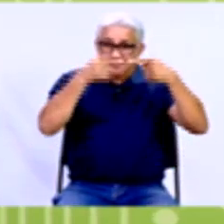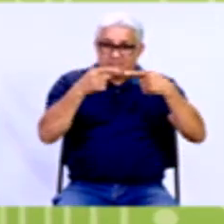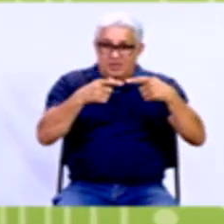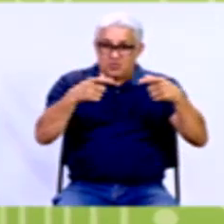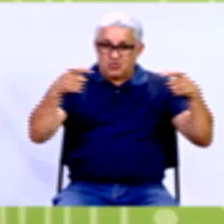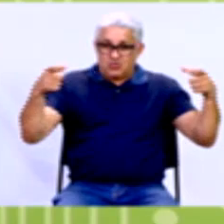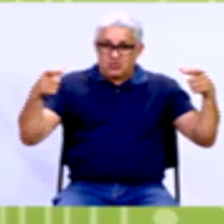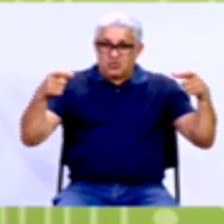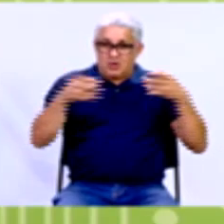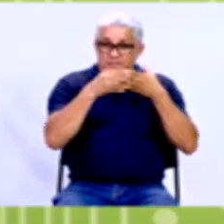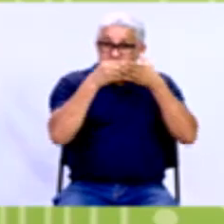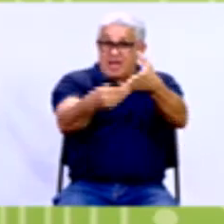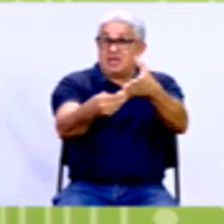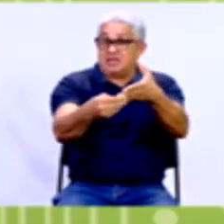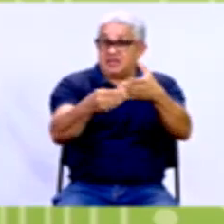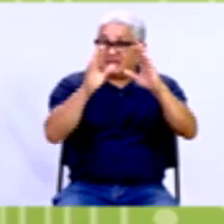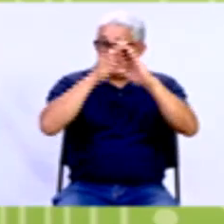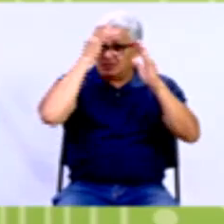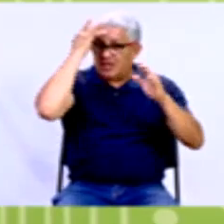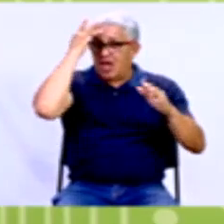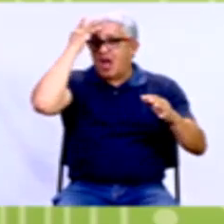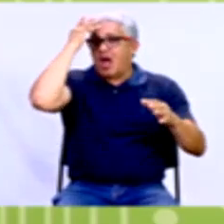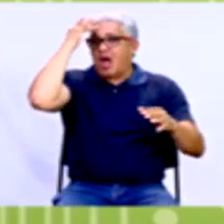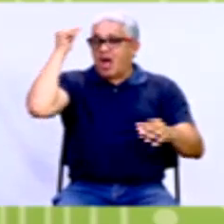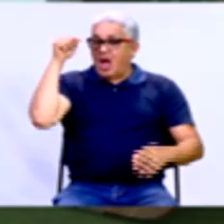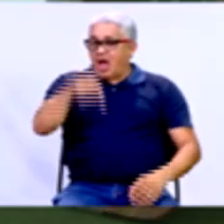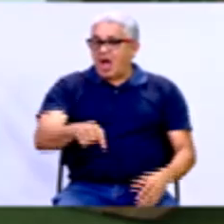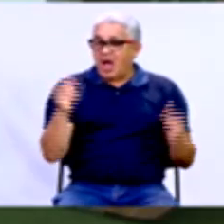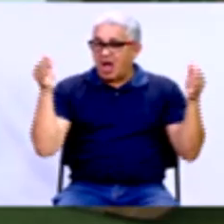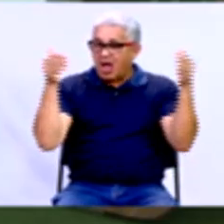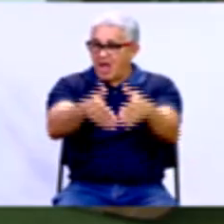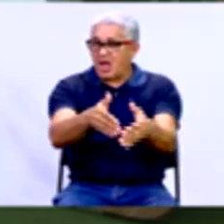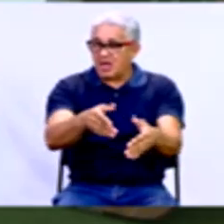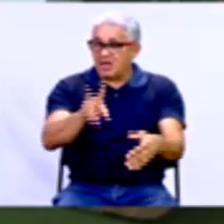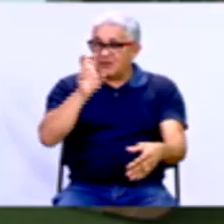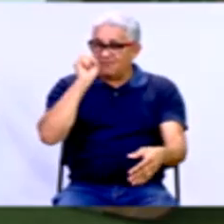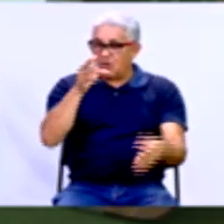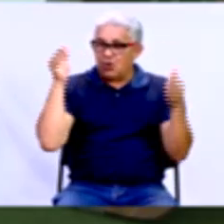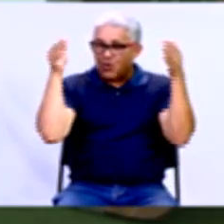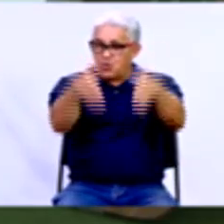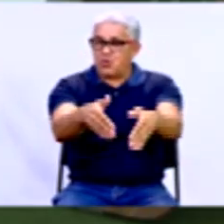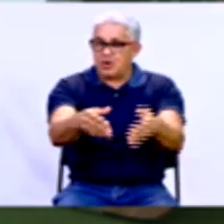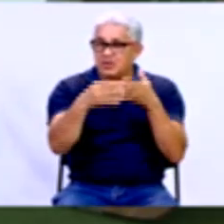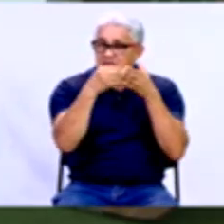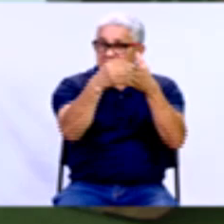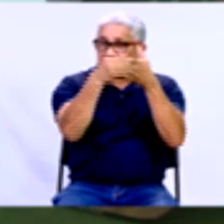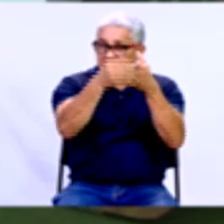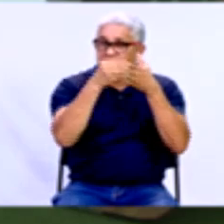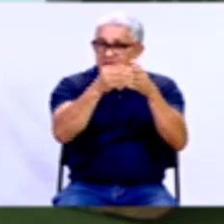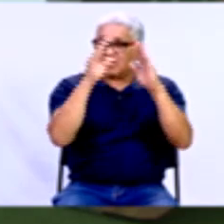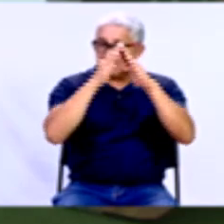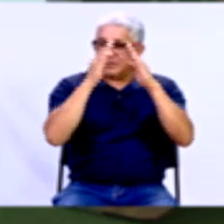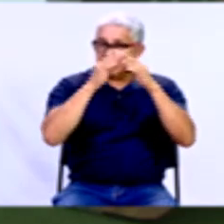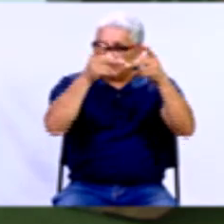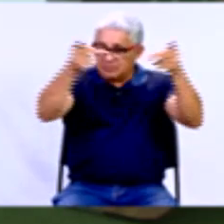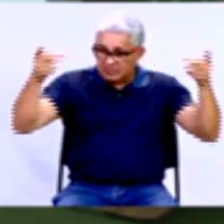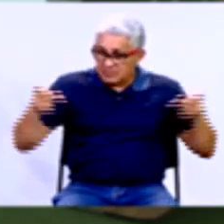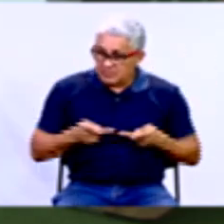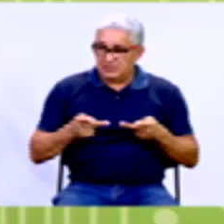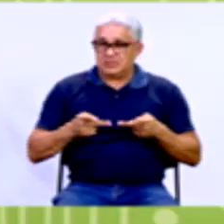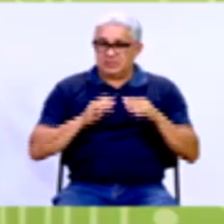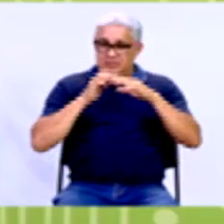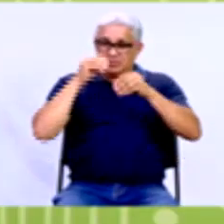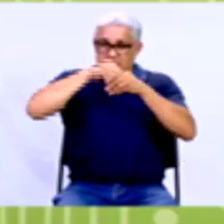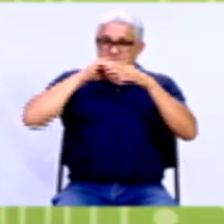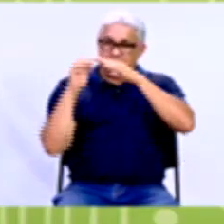mais rápida. Peraí, então eu vou eu vou investir mais. Então você consegue até dentro da tua empresa